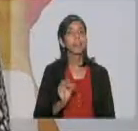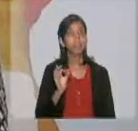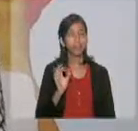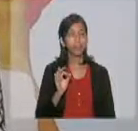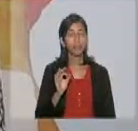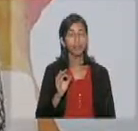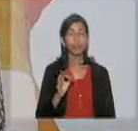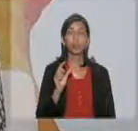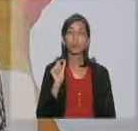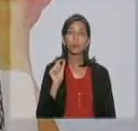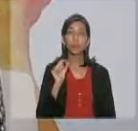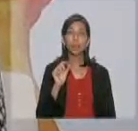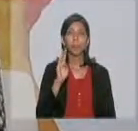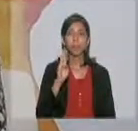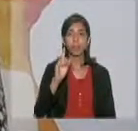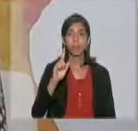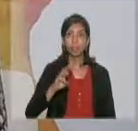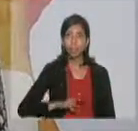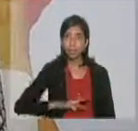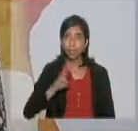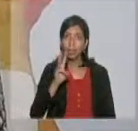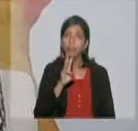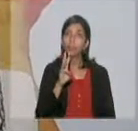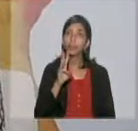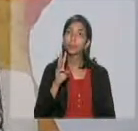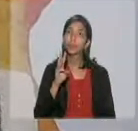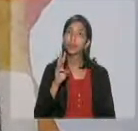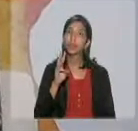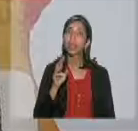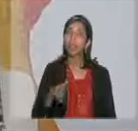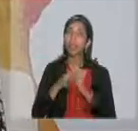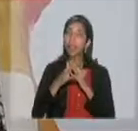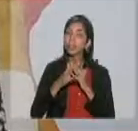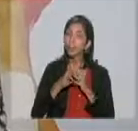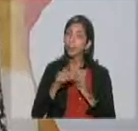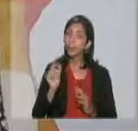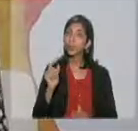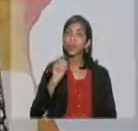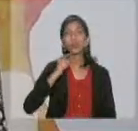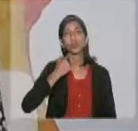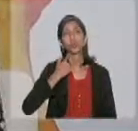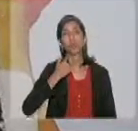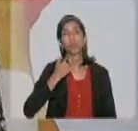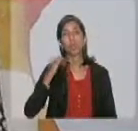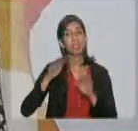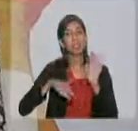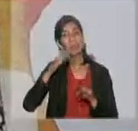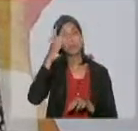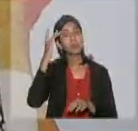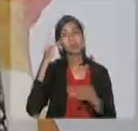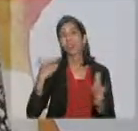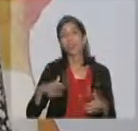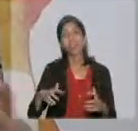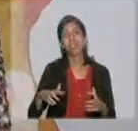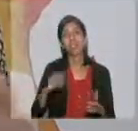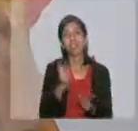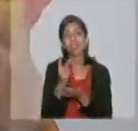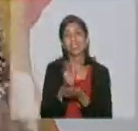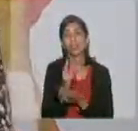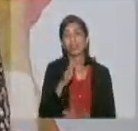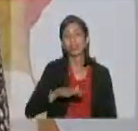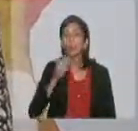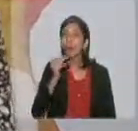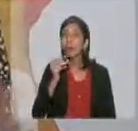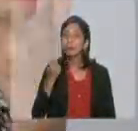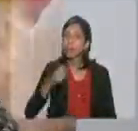a grande desvantagem do BLW, da Introdução Alimentar Participativa, é a sujeira. E nem todo mundo está disposto a, toda vez que a